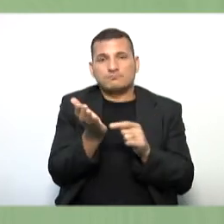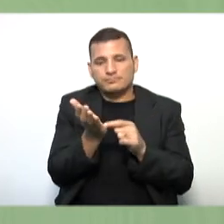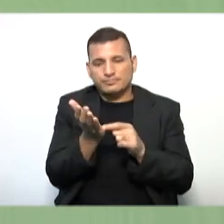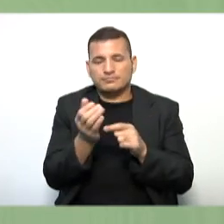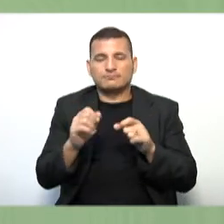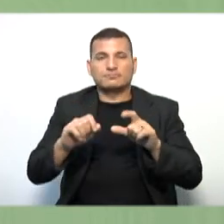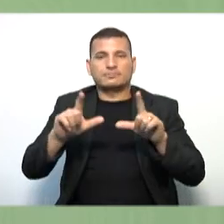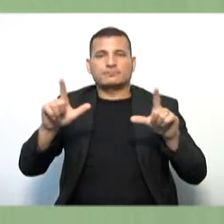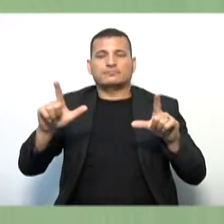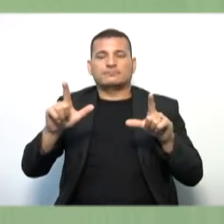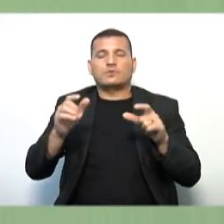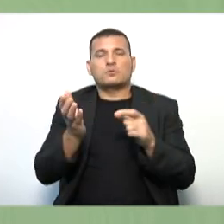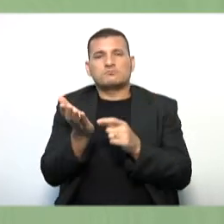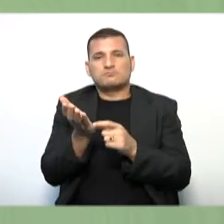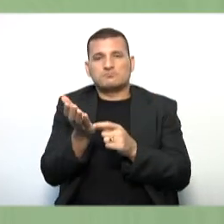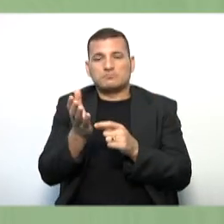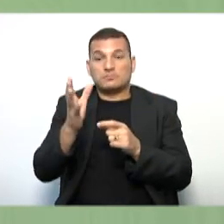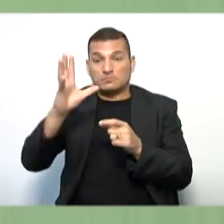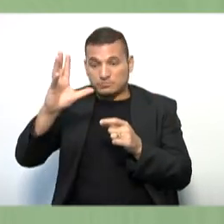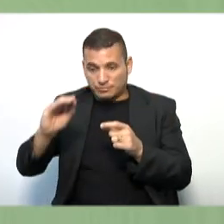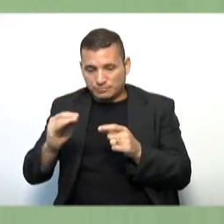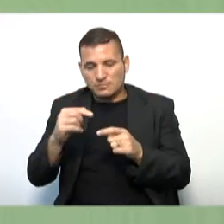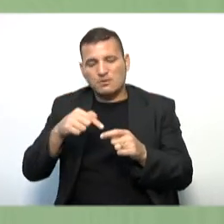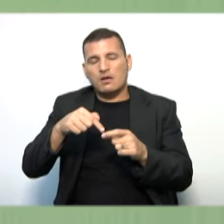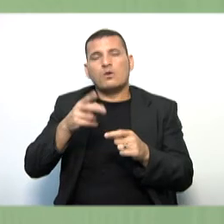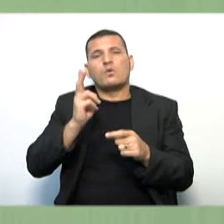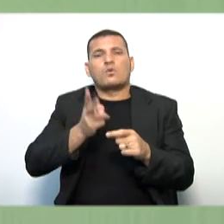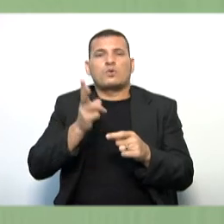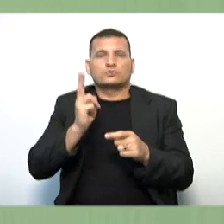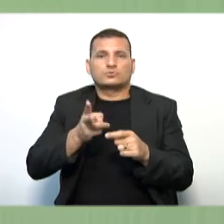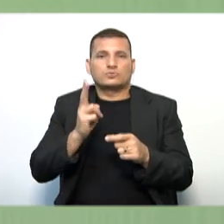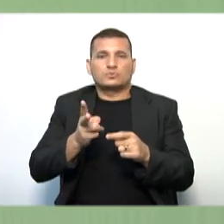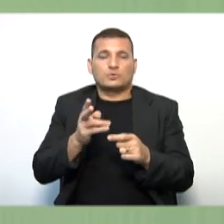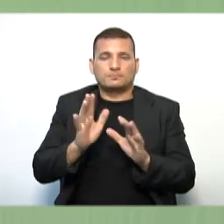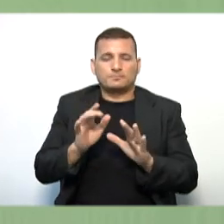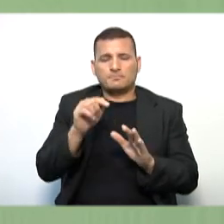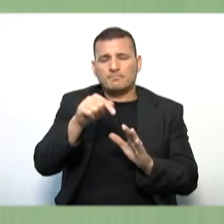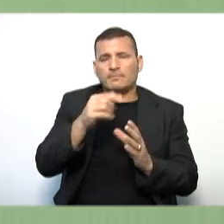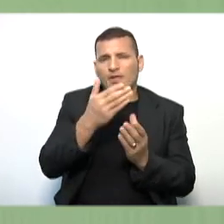desligado. E esses arquivos eles devem ter nome ou